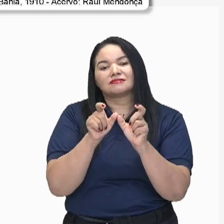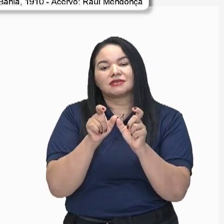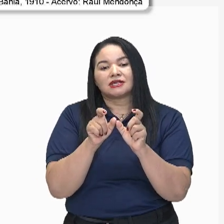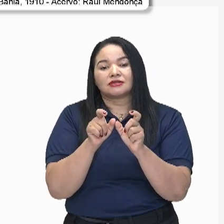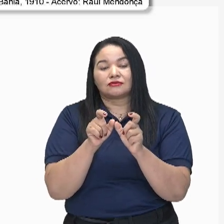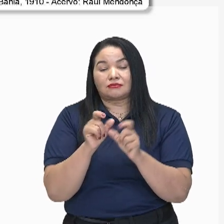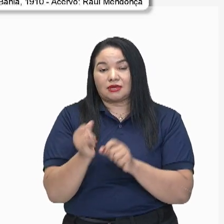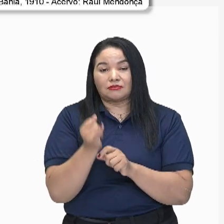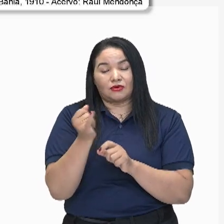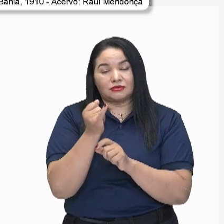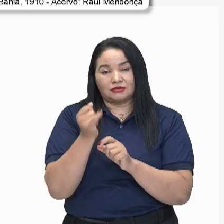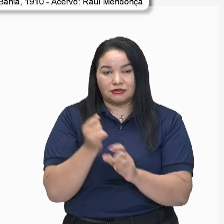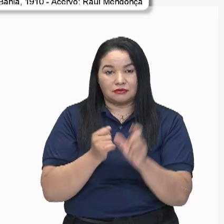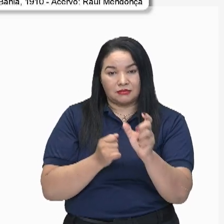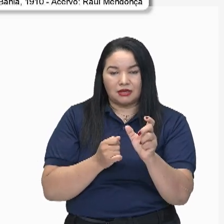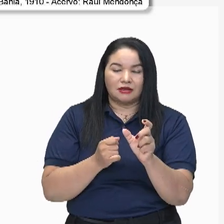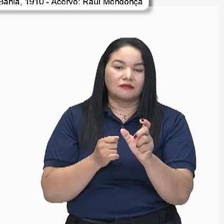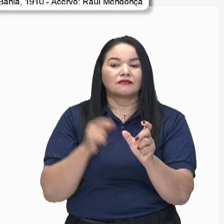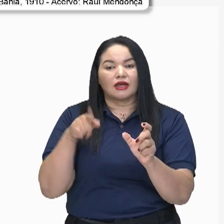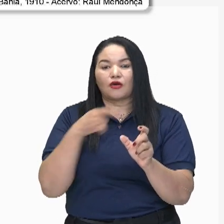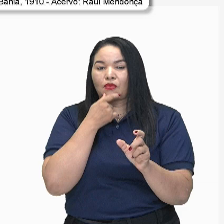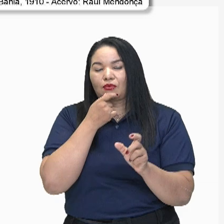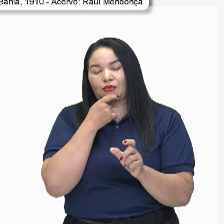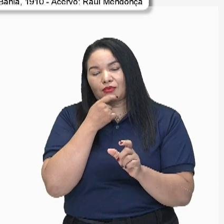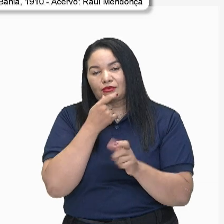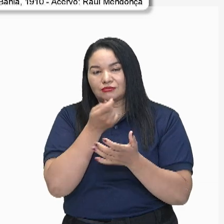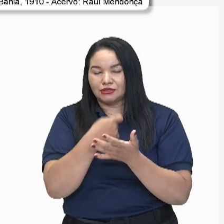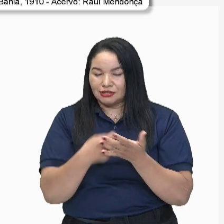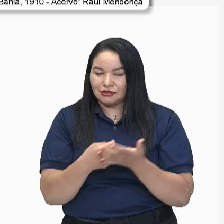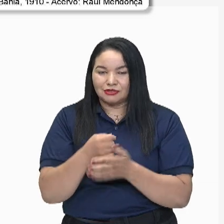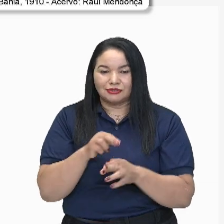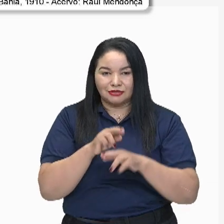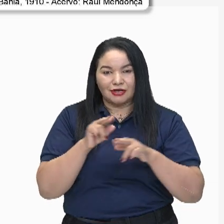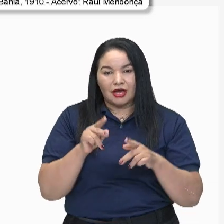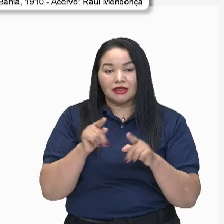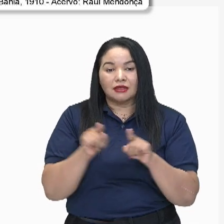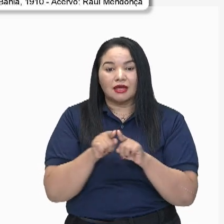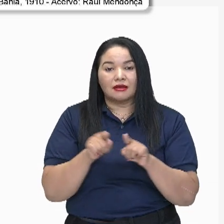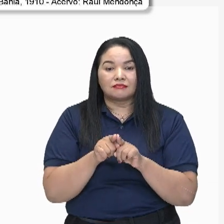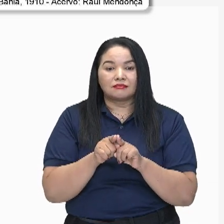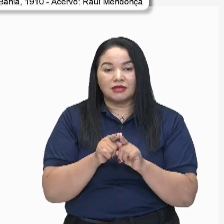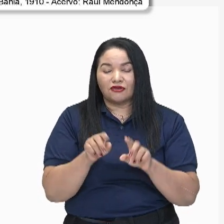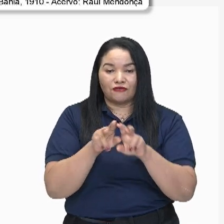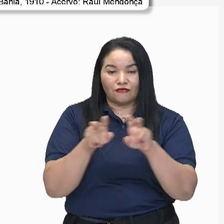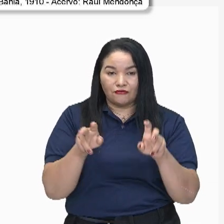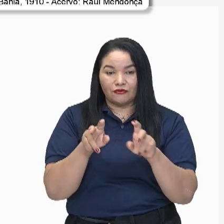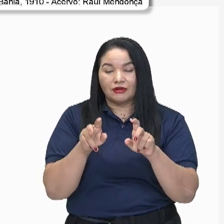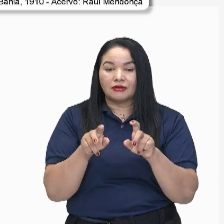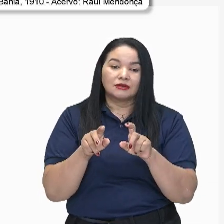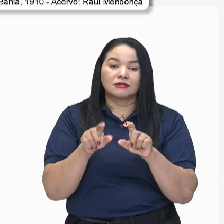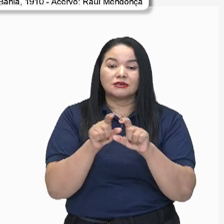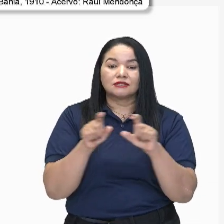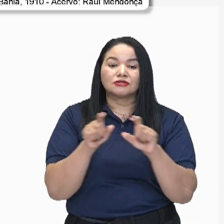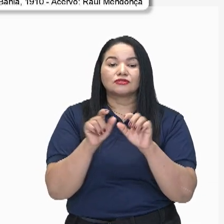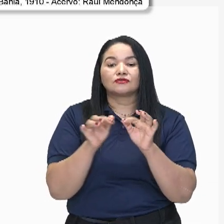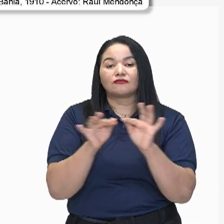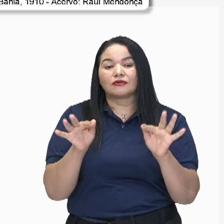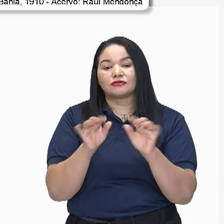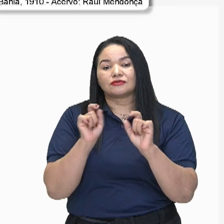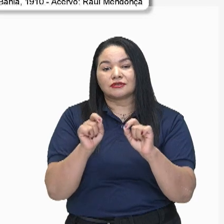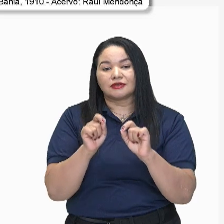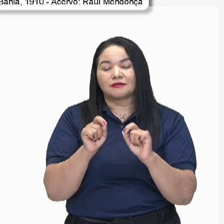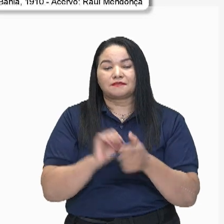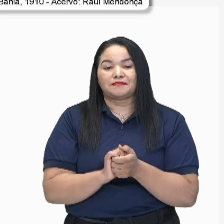aquelas palavras. Isso é o diferencial do Guimarães Rosa. E ele encerra com uma das frases mais célebres da literatura rosiana. O